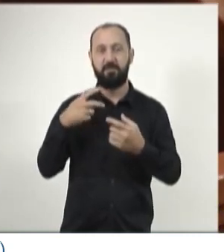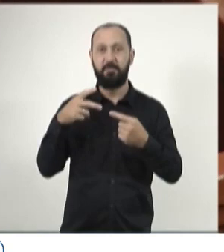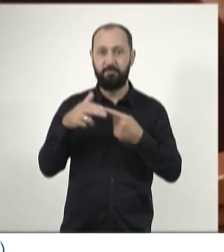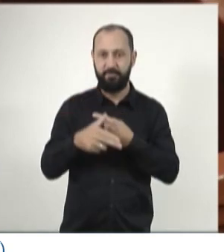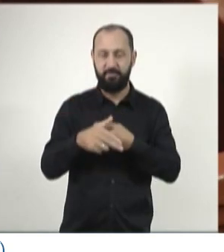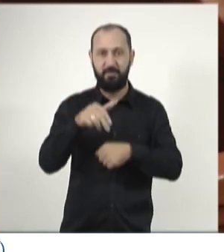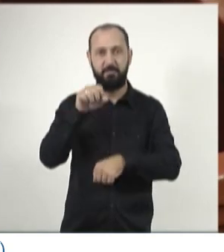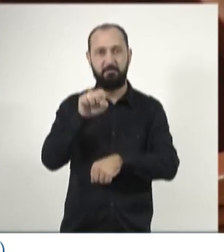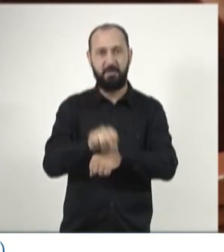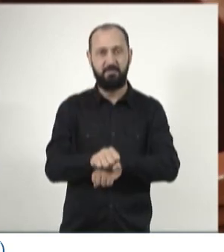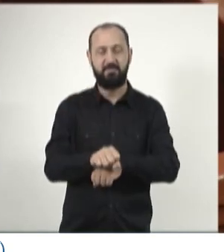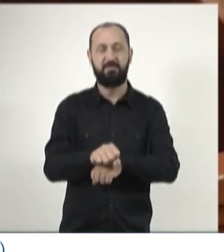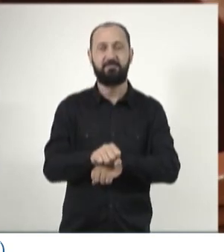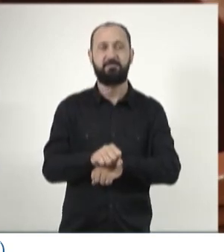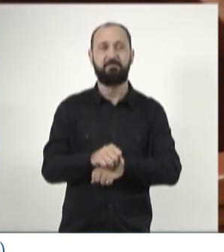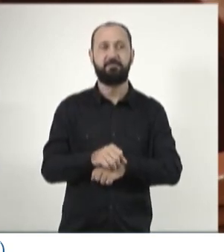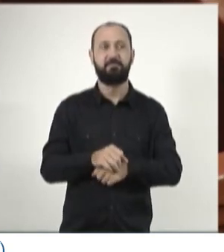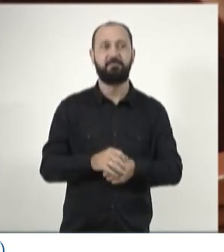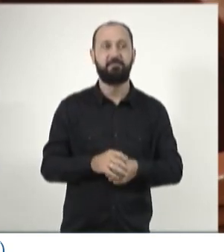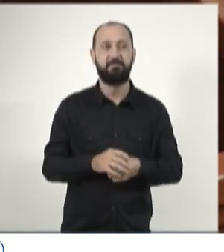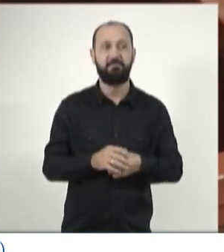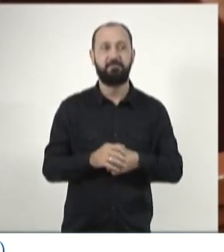Agora, é